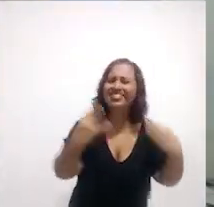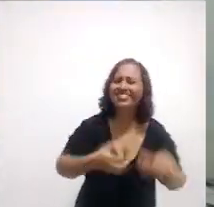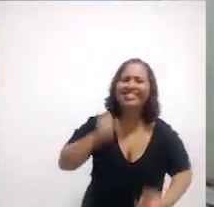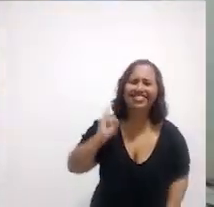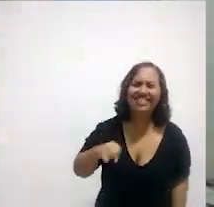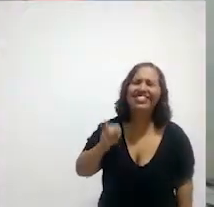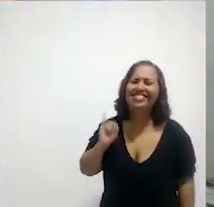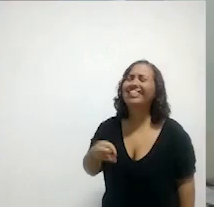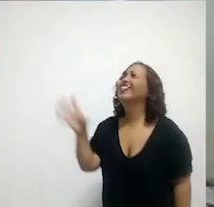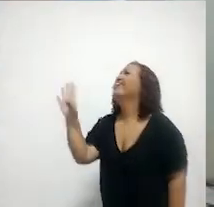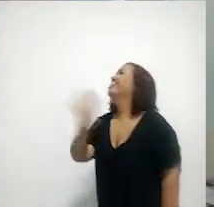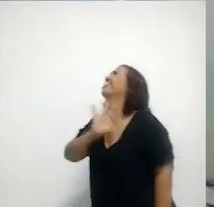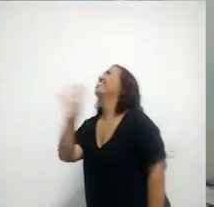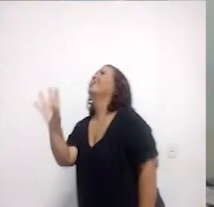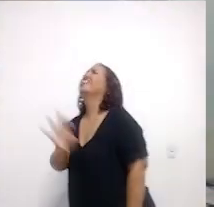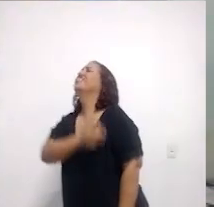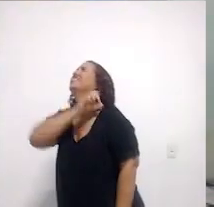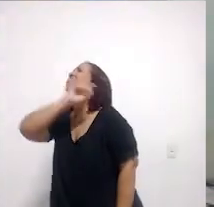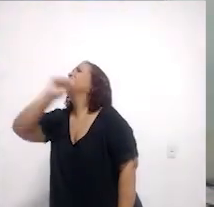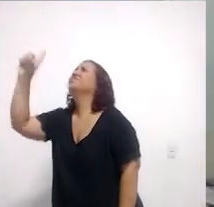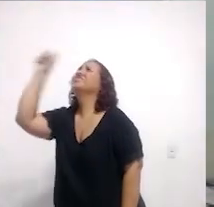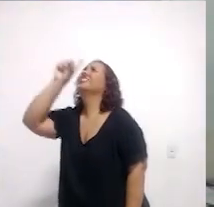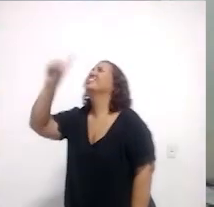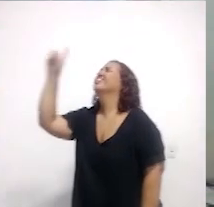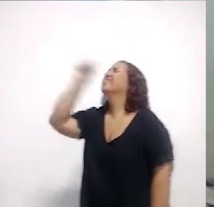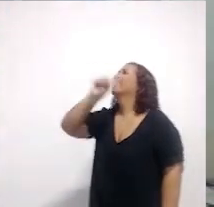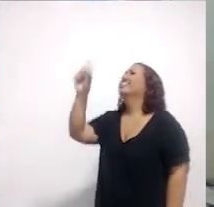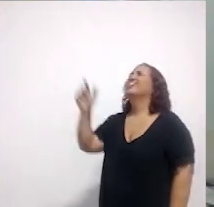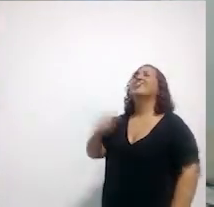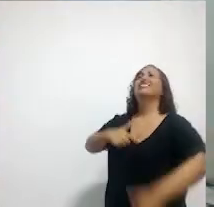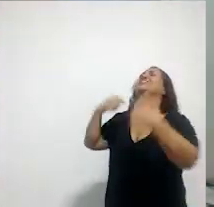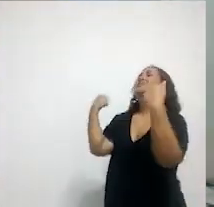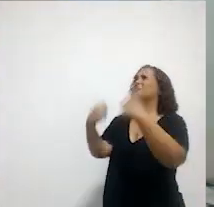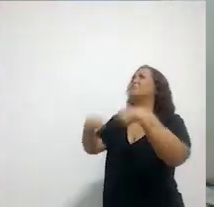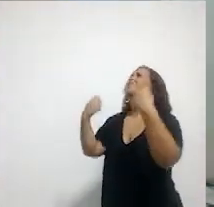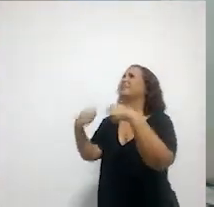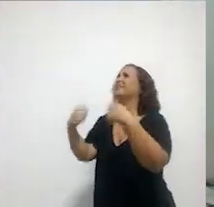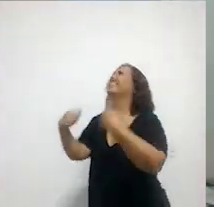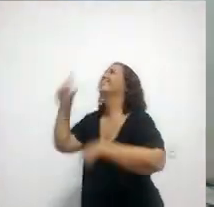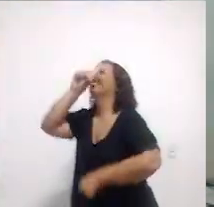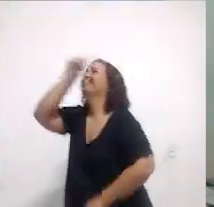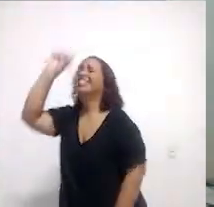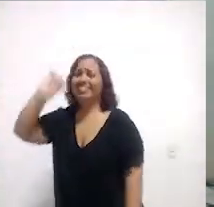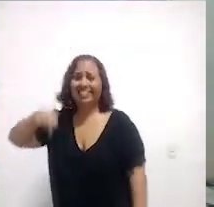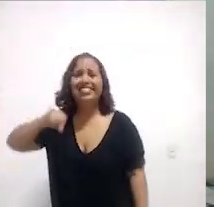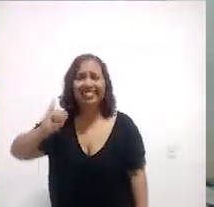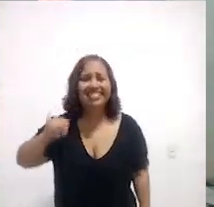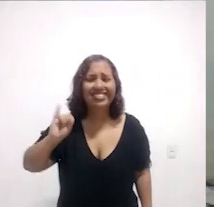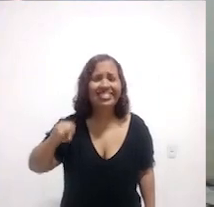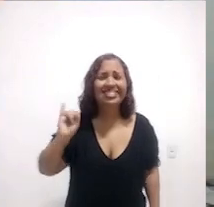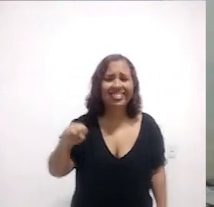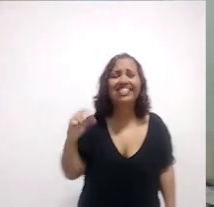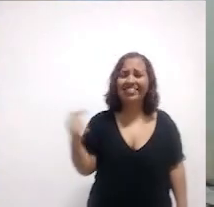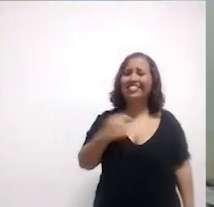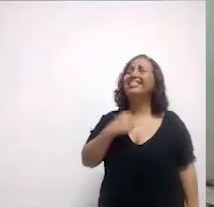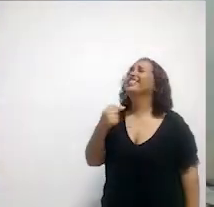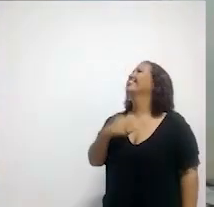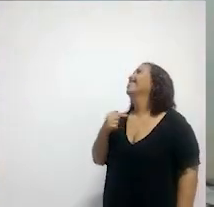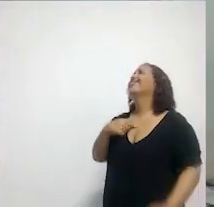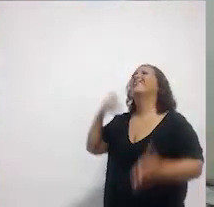dizer que te amo, me derramar, dizer te preciso,